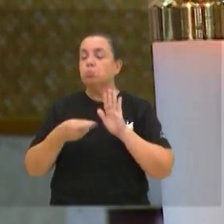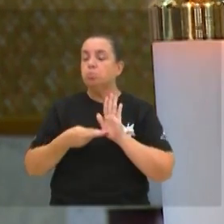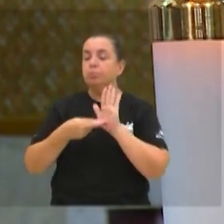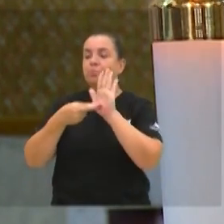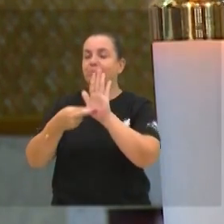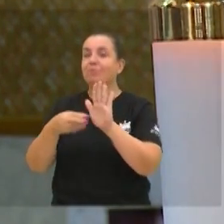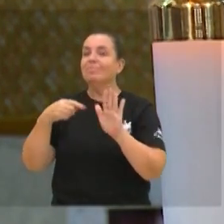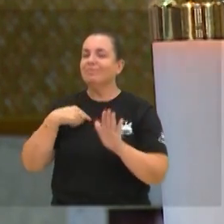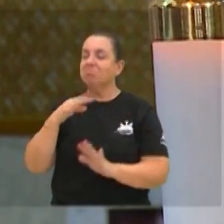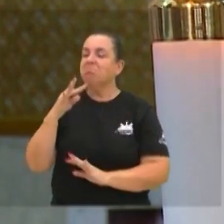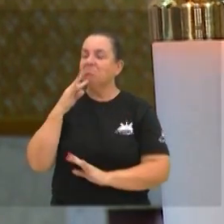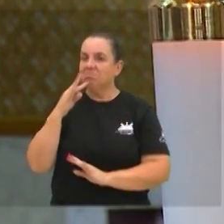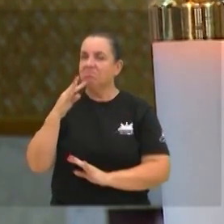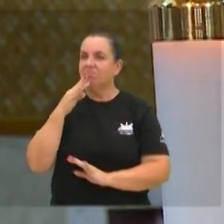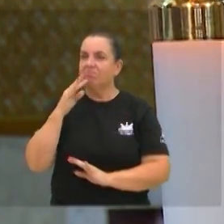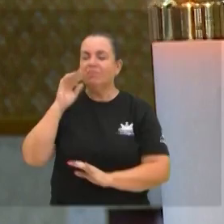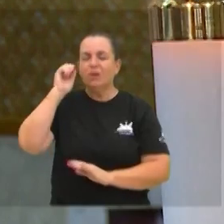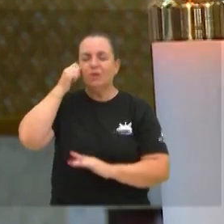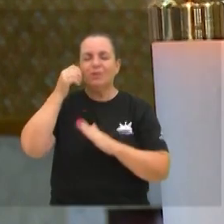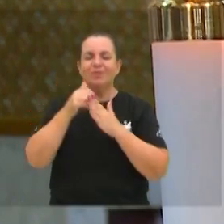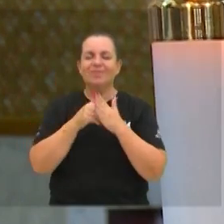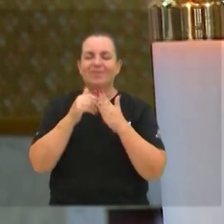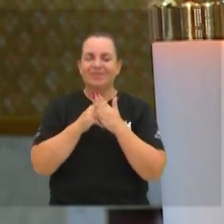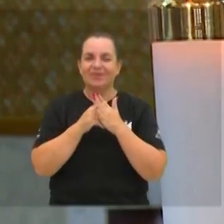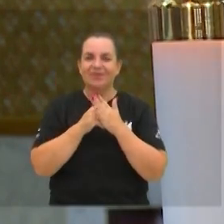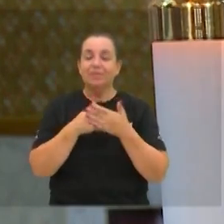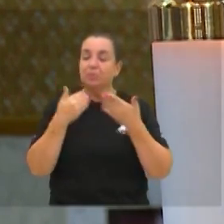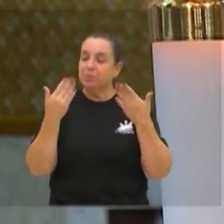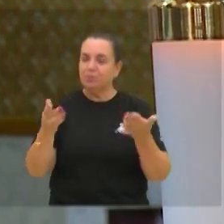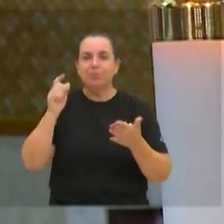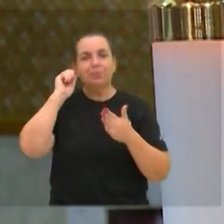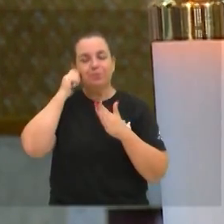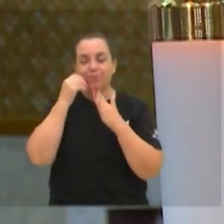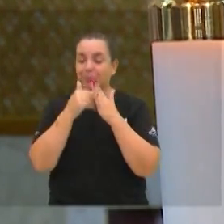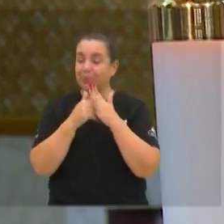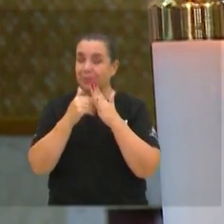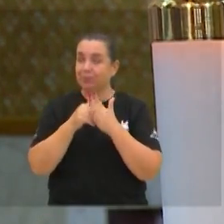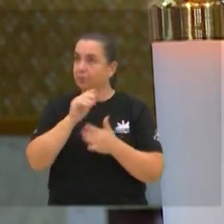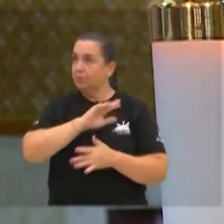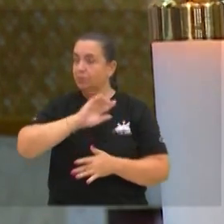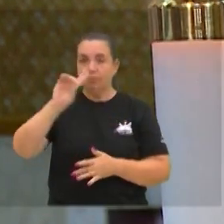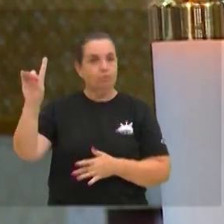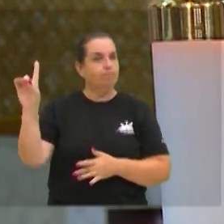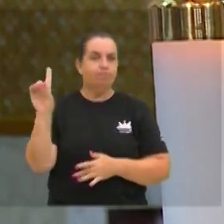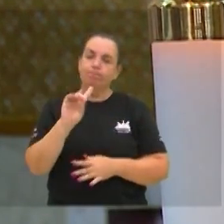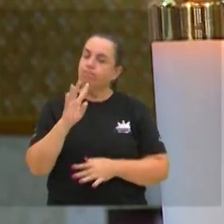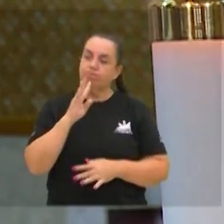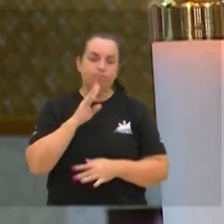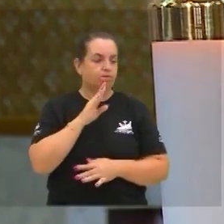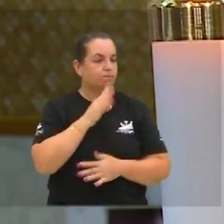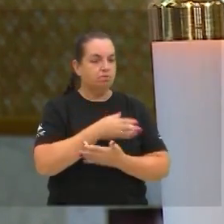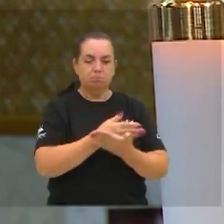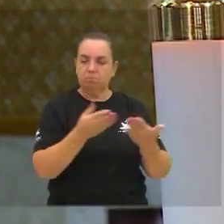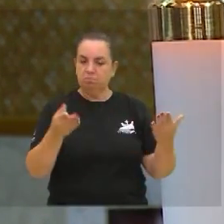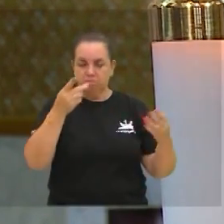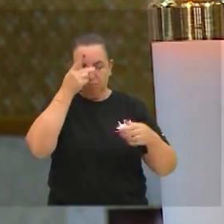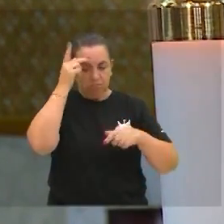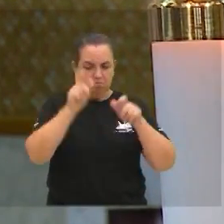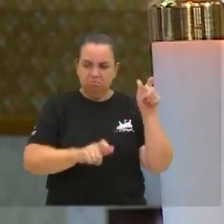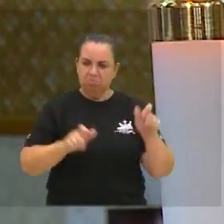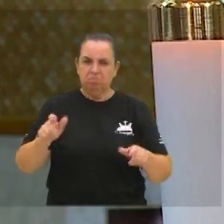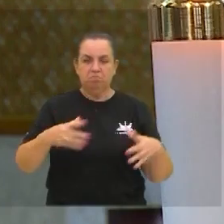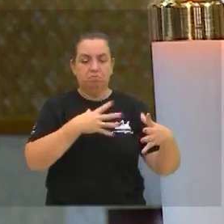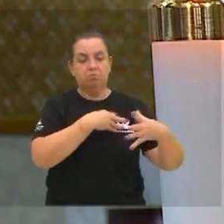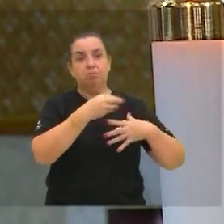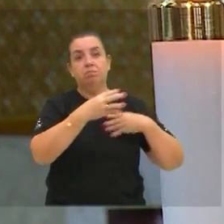tive conhecimento do mistério. Este mistério Deus não o fez conhecer aos homens das